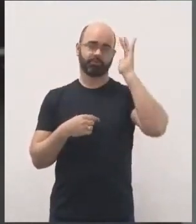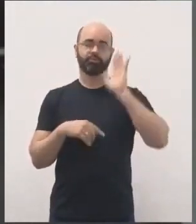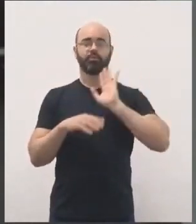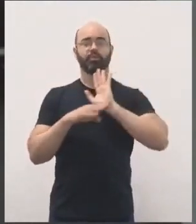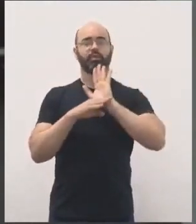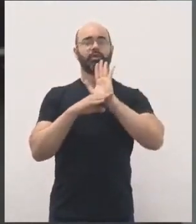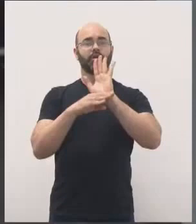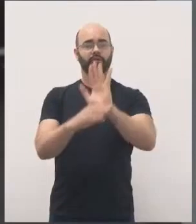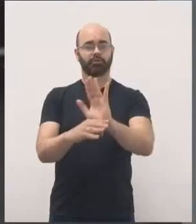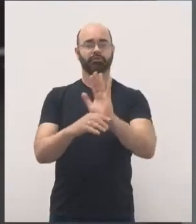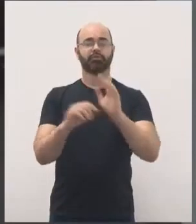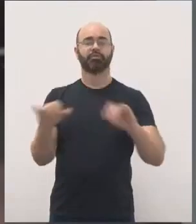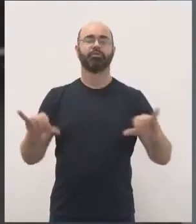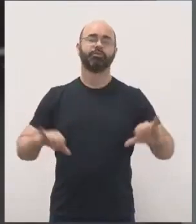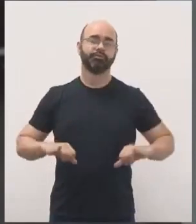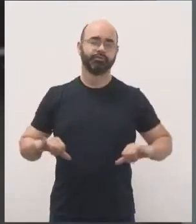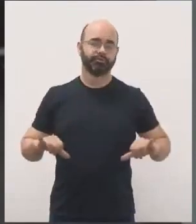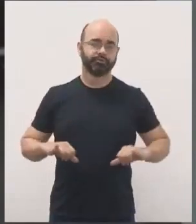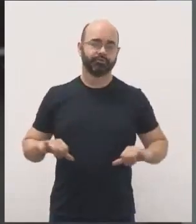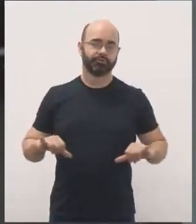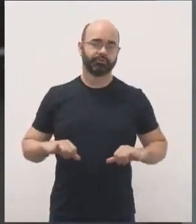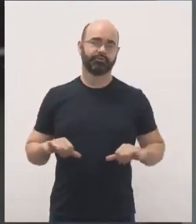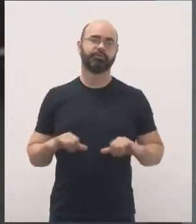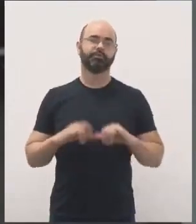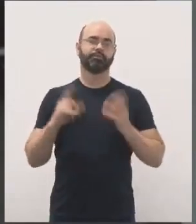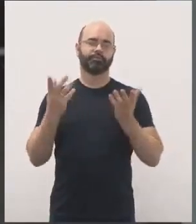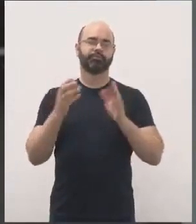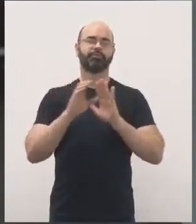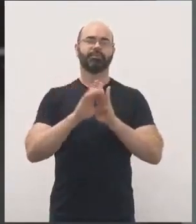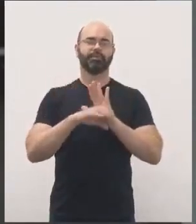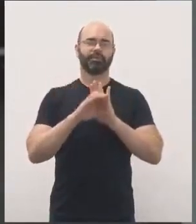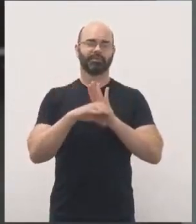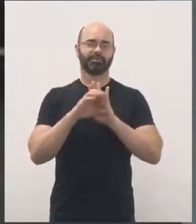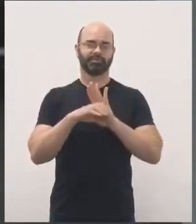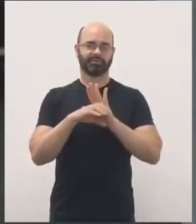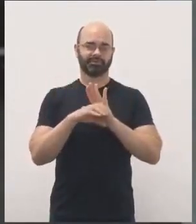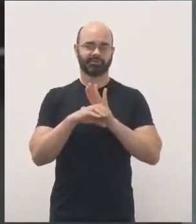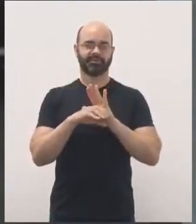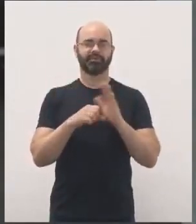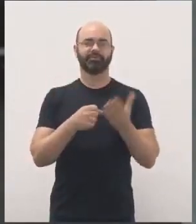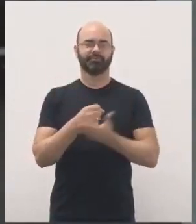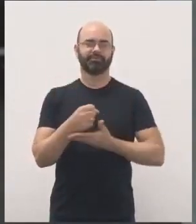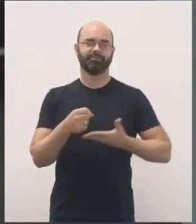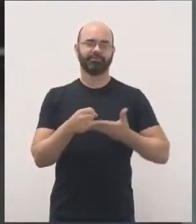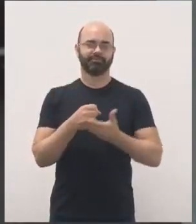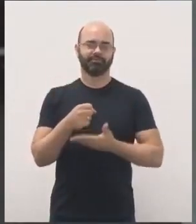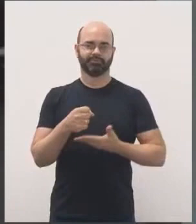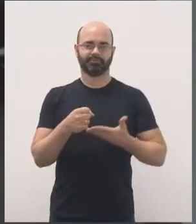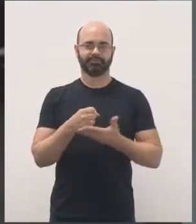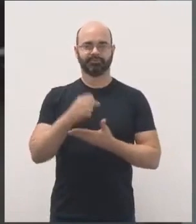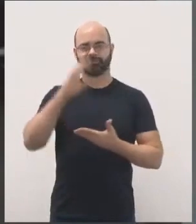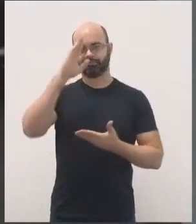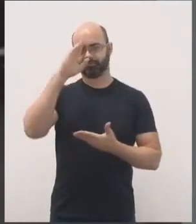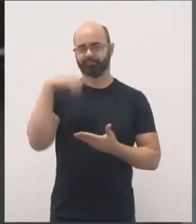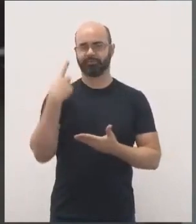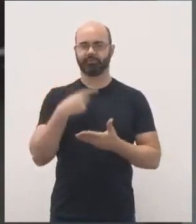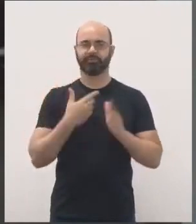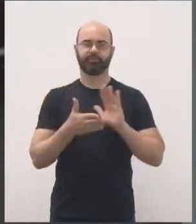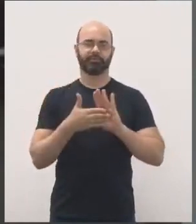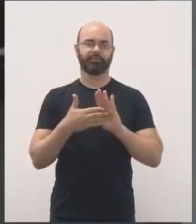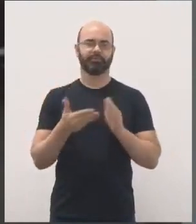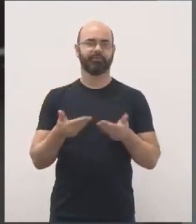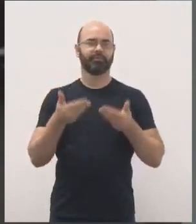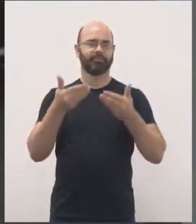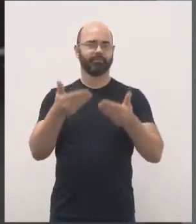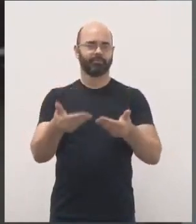estão em sofrimento, né? Então, esse foi o conceito que embasou a nossa proposta. Então, a